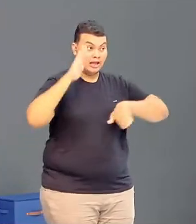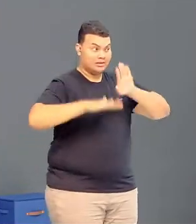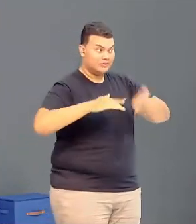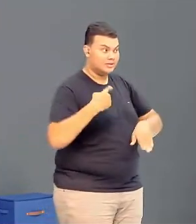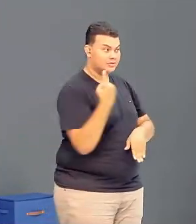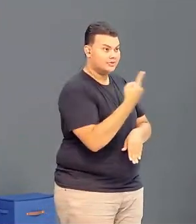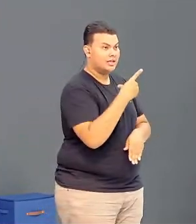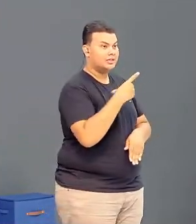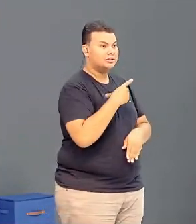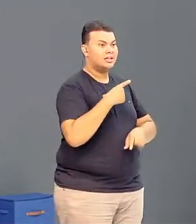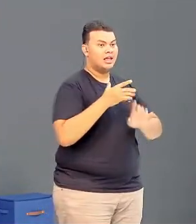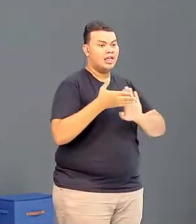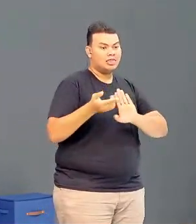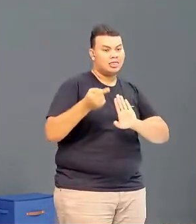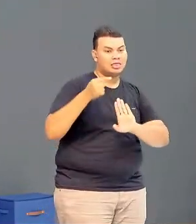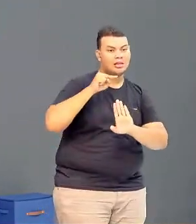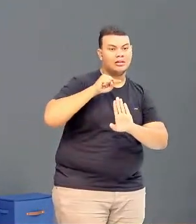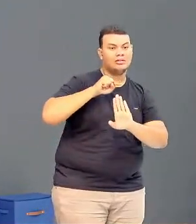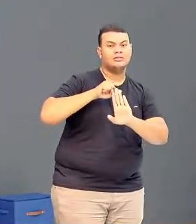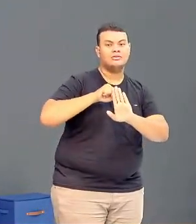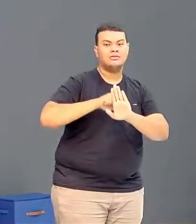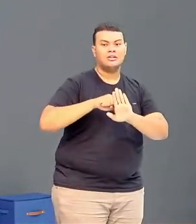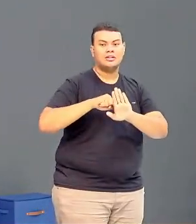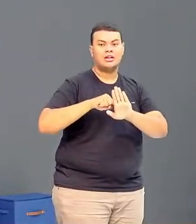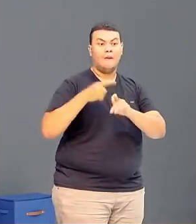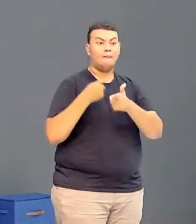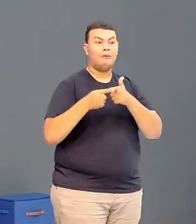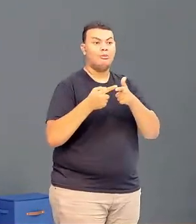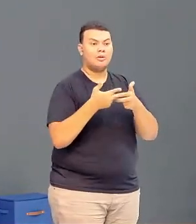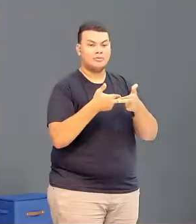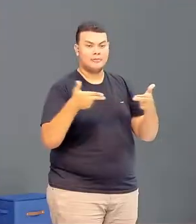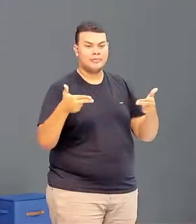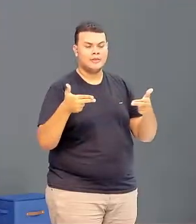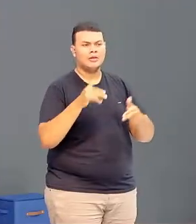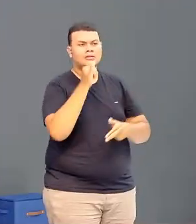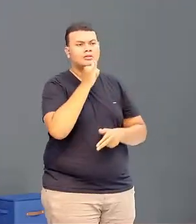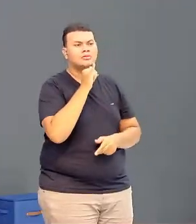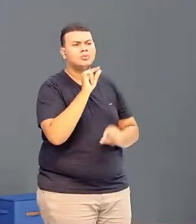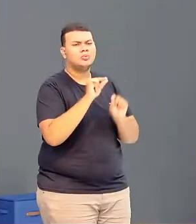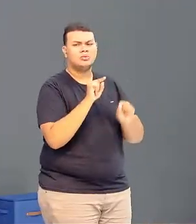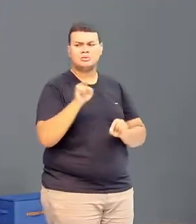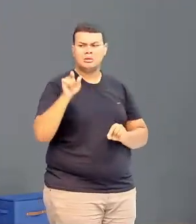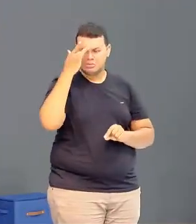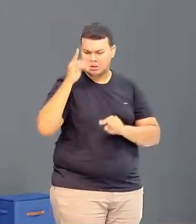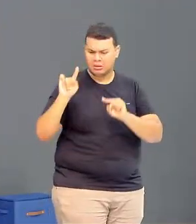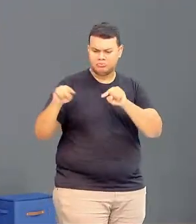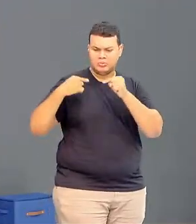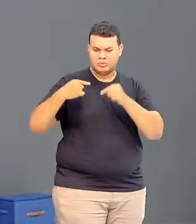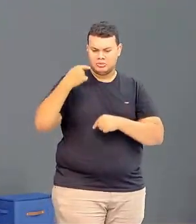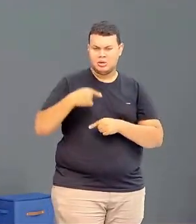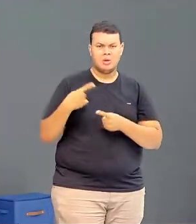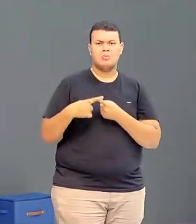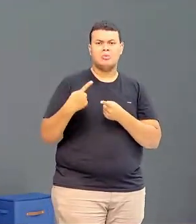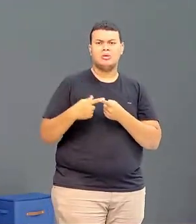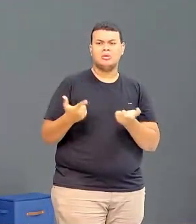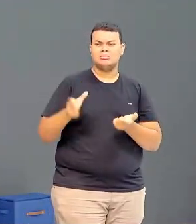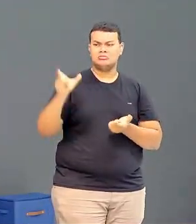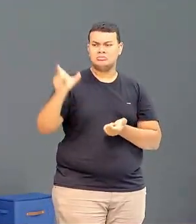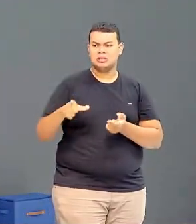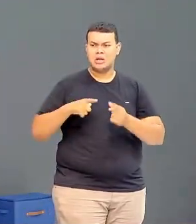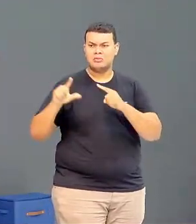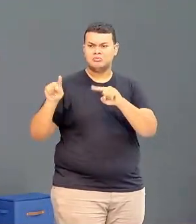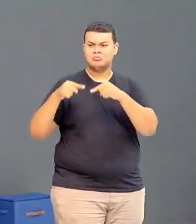está personalizando as adversidades, né? Por que aquela pessoa está contra mim? Meu Deus, como essa pessoa está fazendo isso de